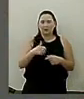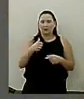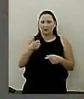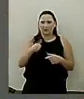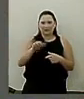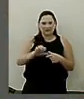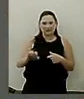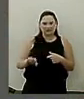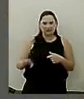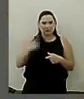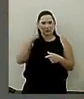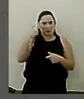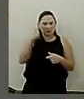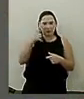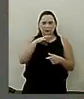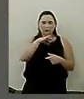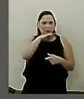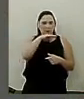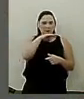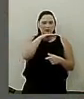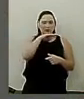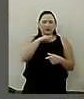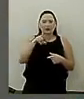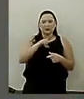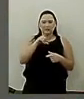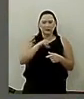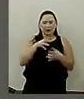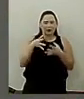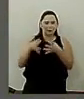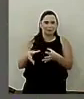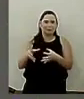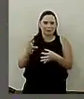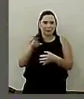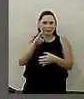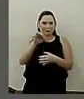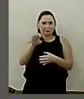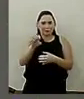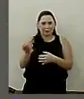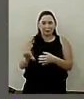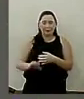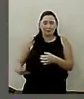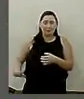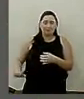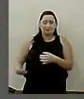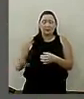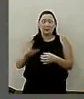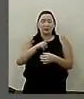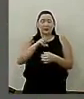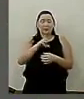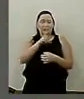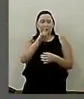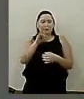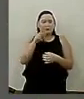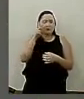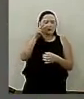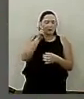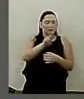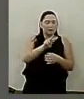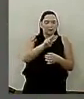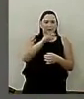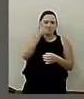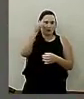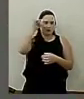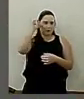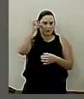fazia um... e entrava a marcha. E um dia nós fomos olhar uma